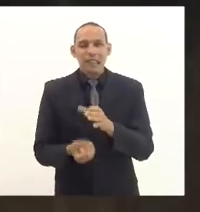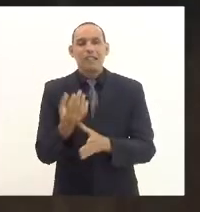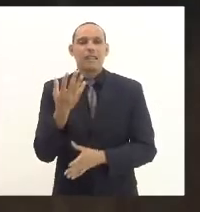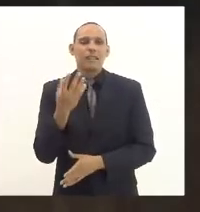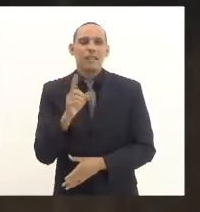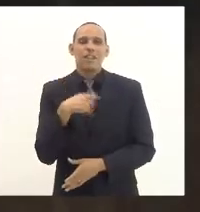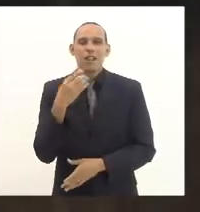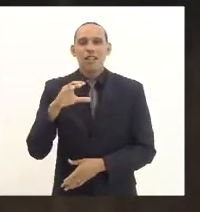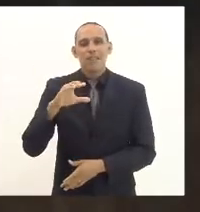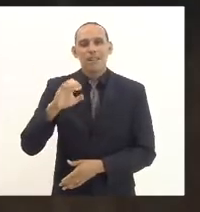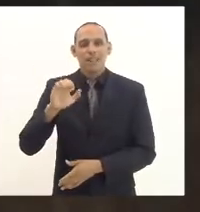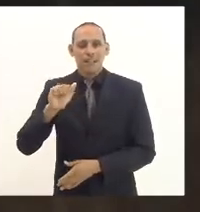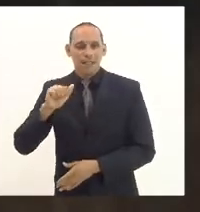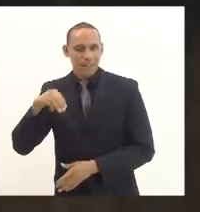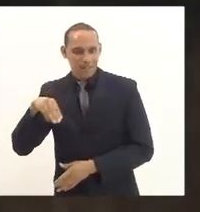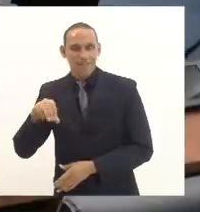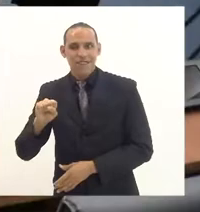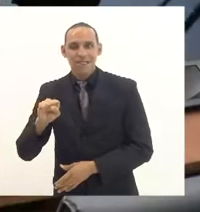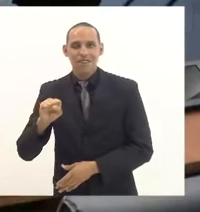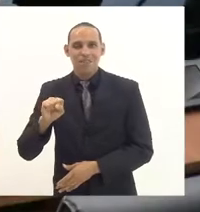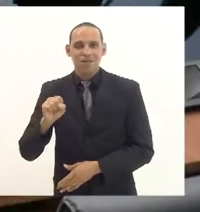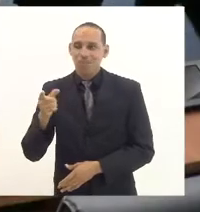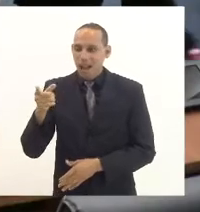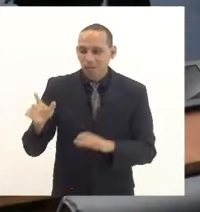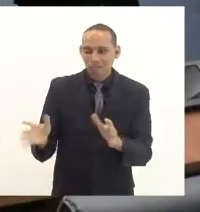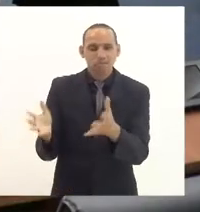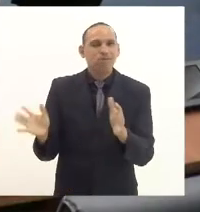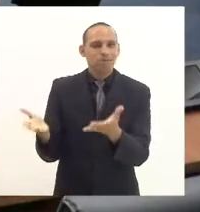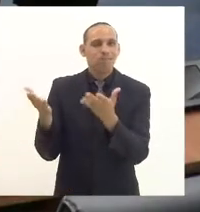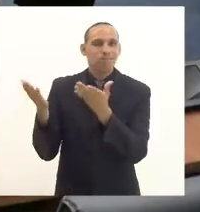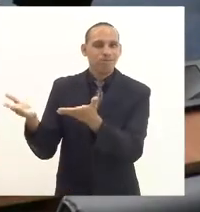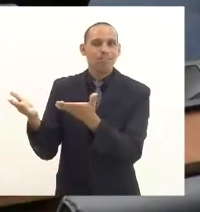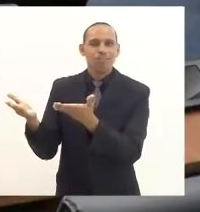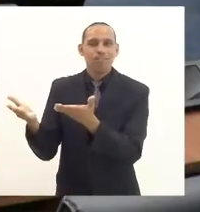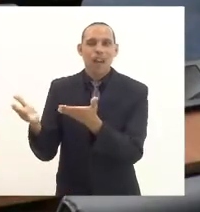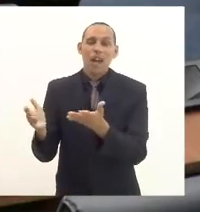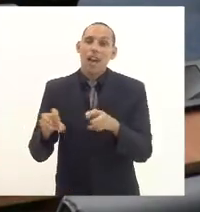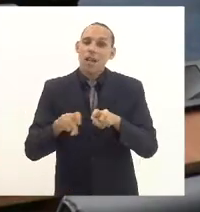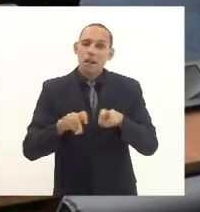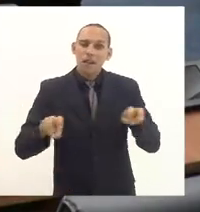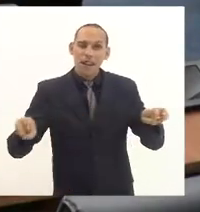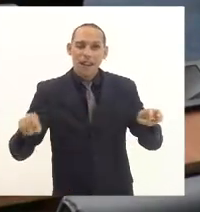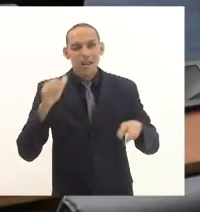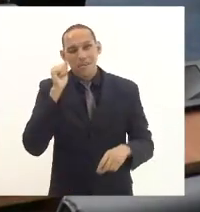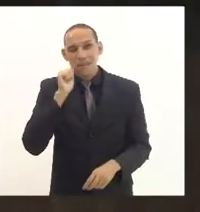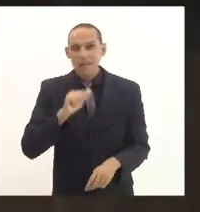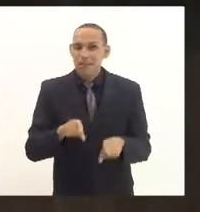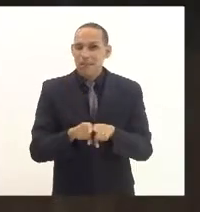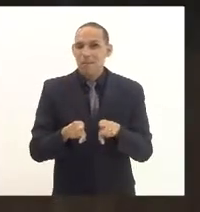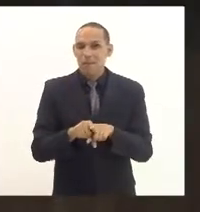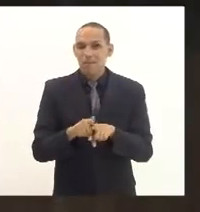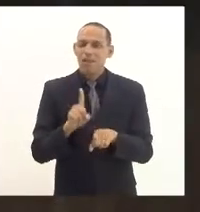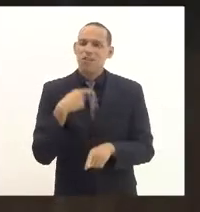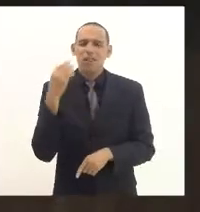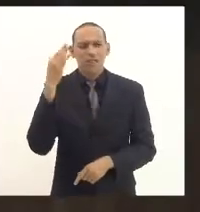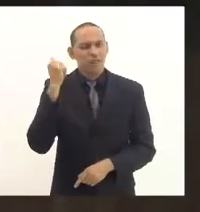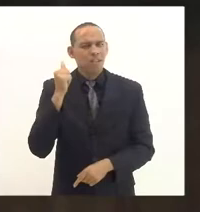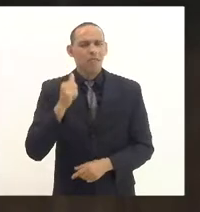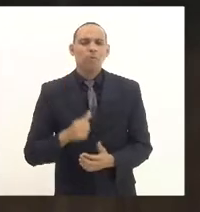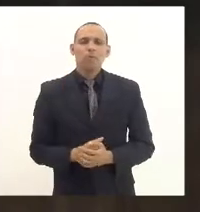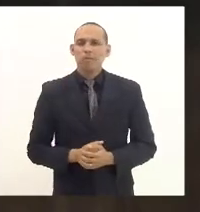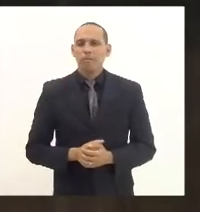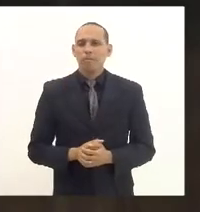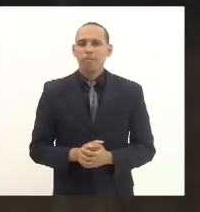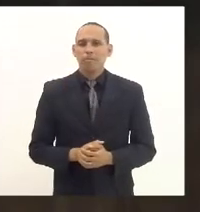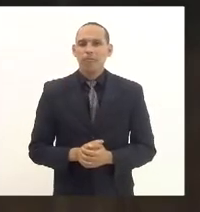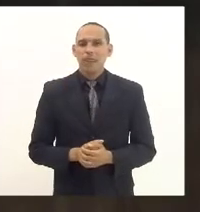nossas CEANs, uma grande incentivadora, e a nossa bancada é feminina. Todos nós sabemos que a